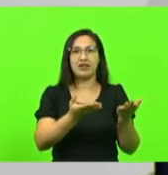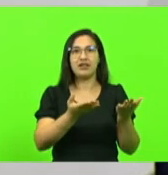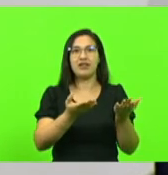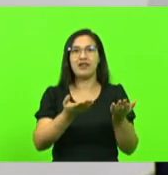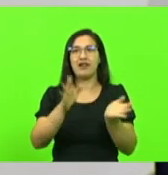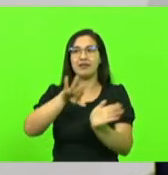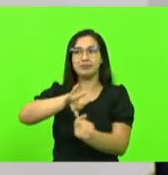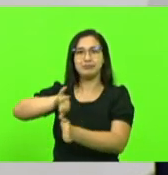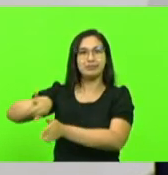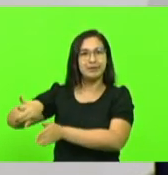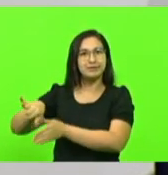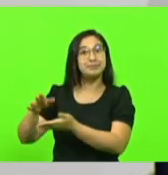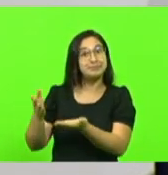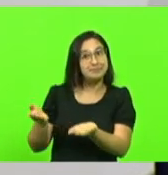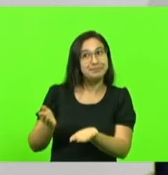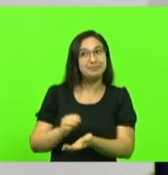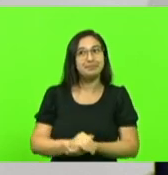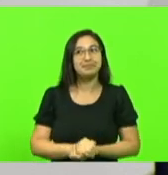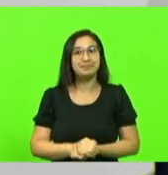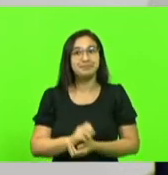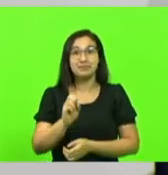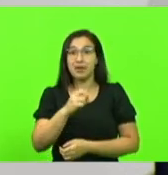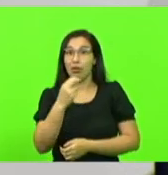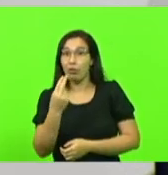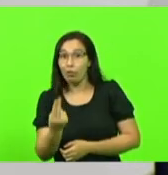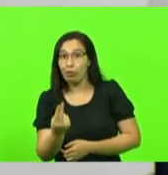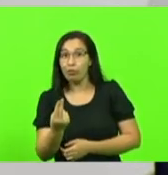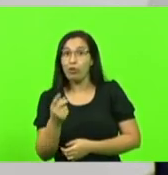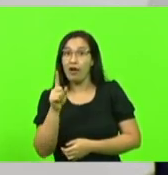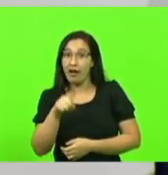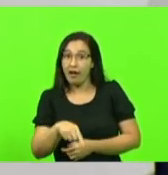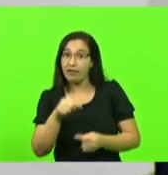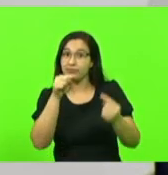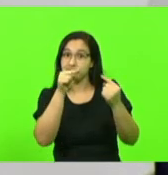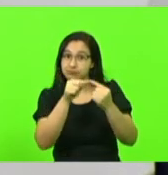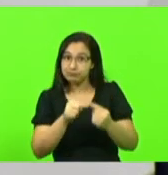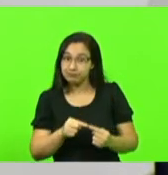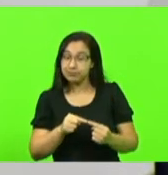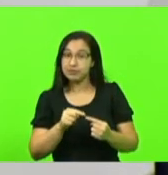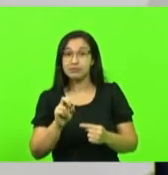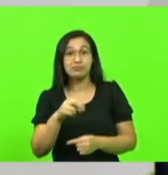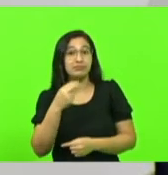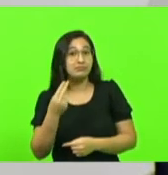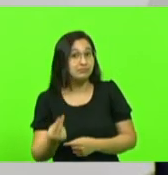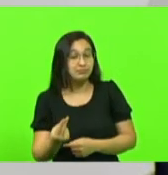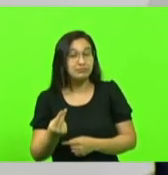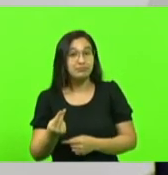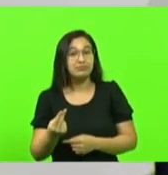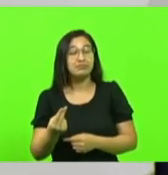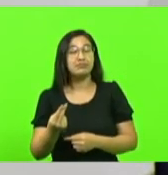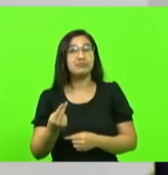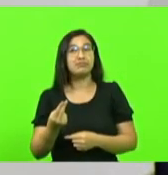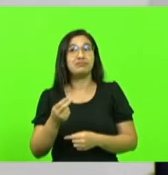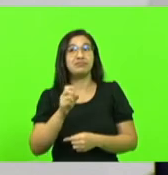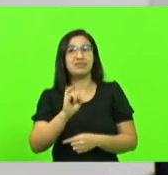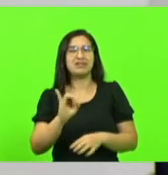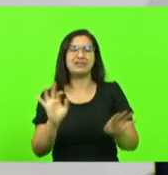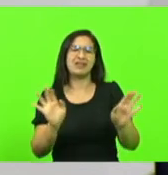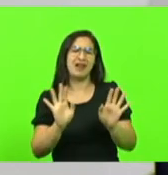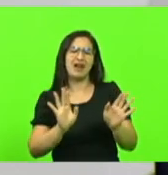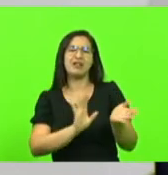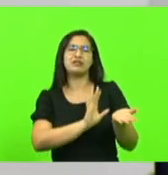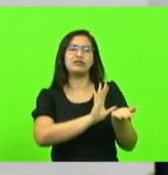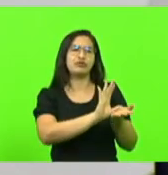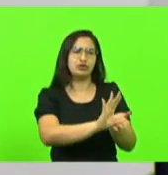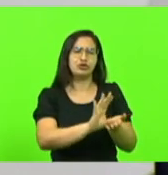outro lugar. Ou é isso, ou é isso, ou então, se falarem que não, nós vamos investir